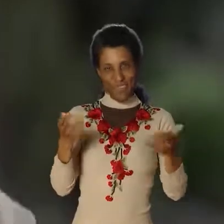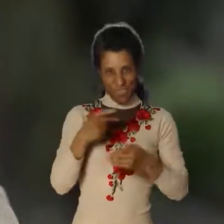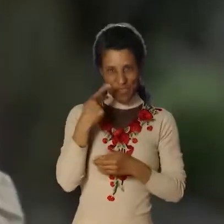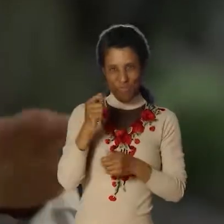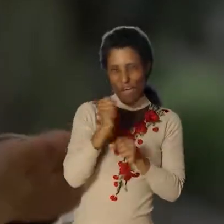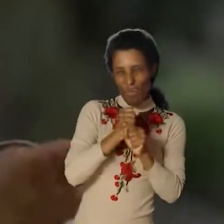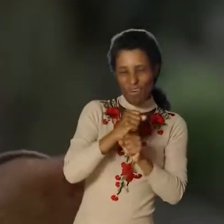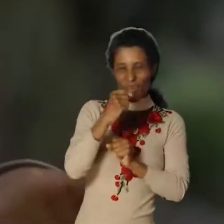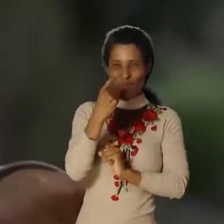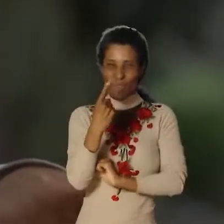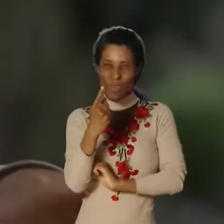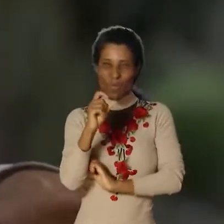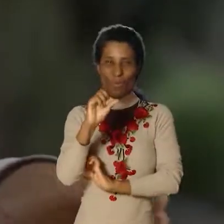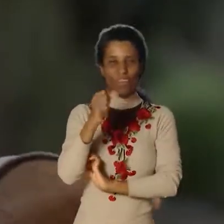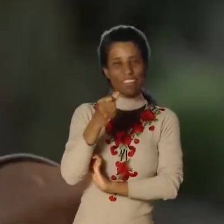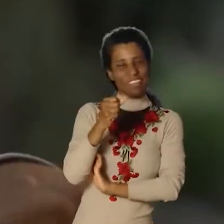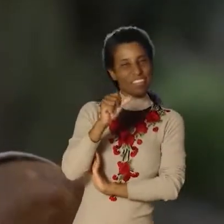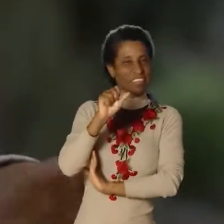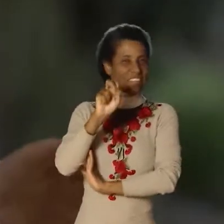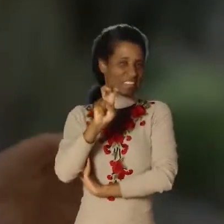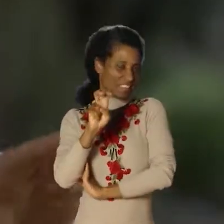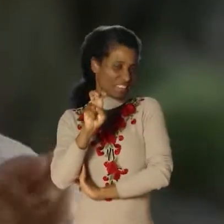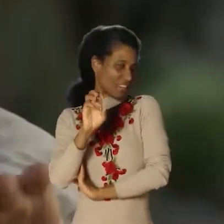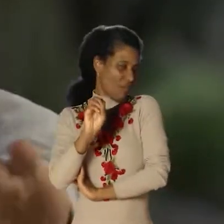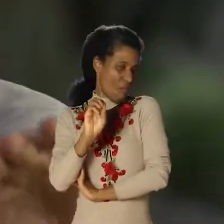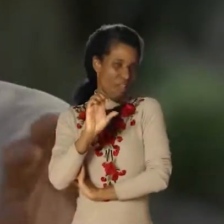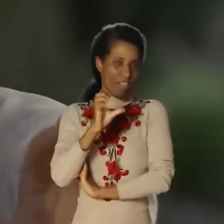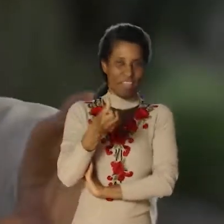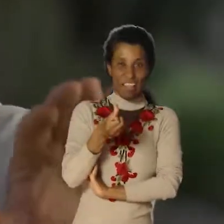tem, né? Pois é. O atual que eu falo é